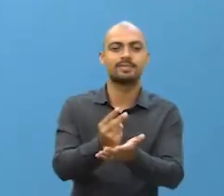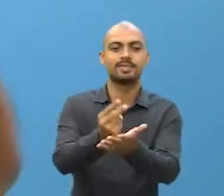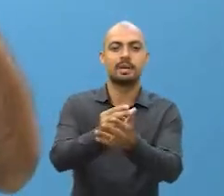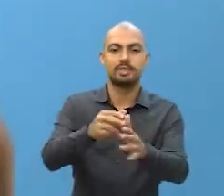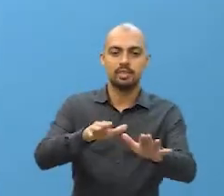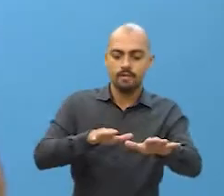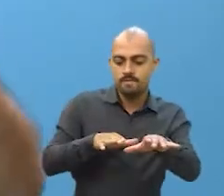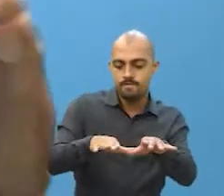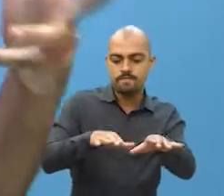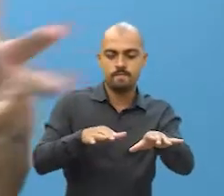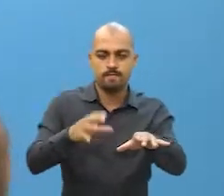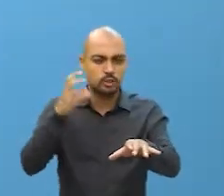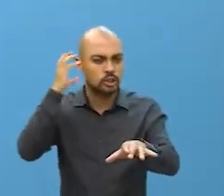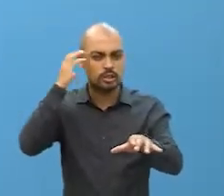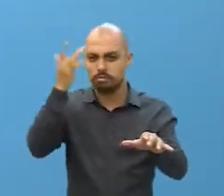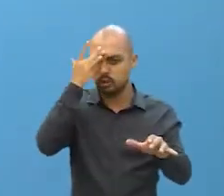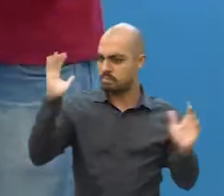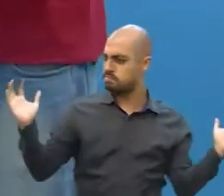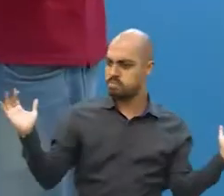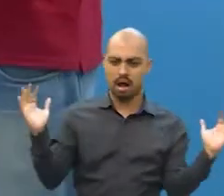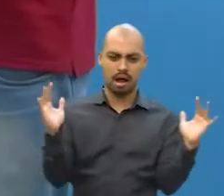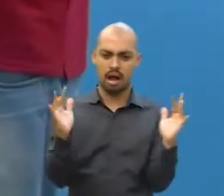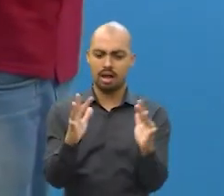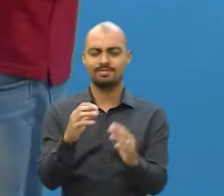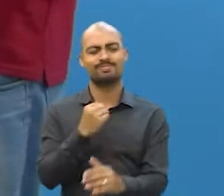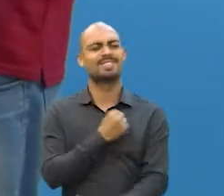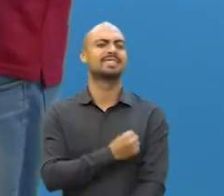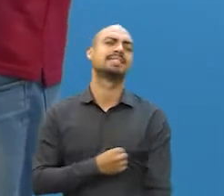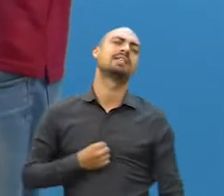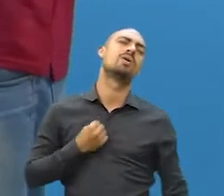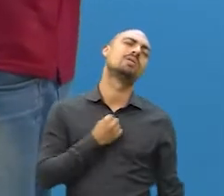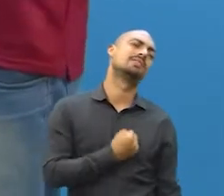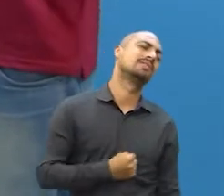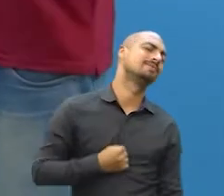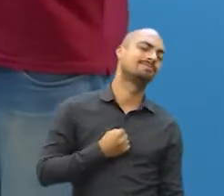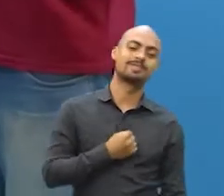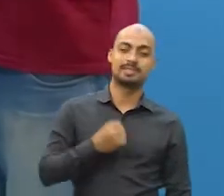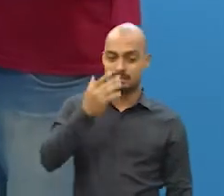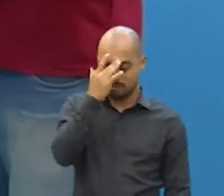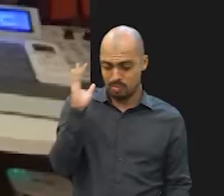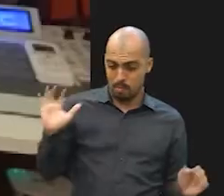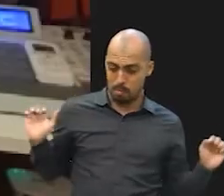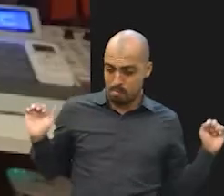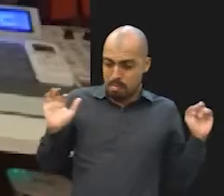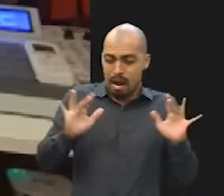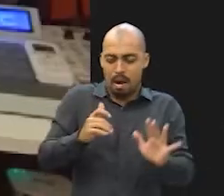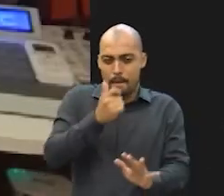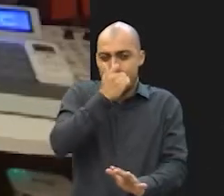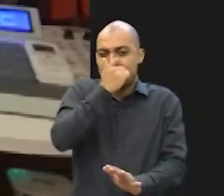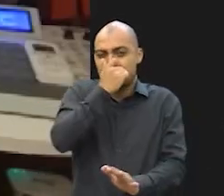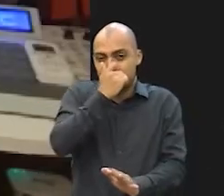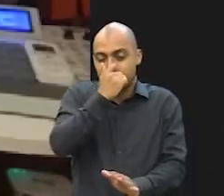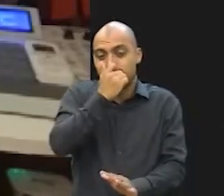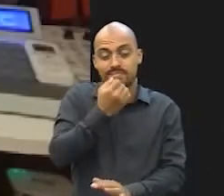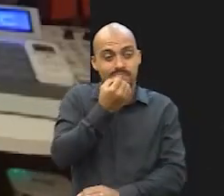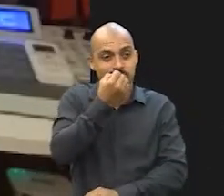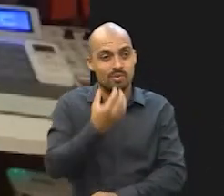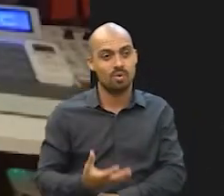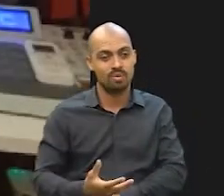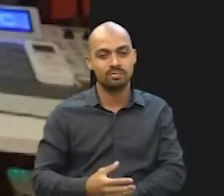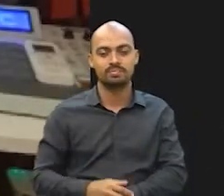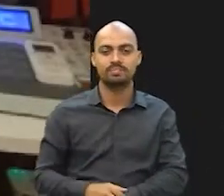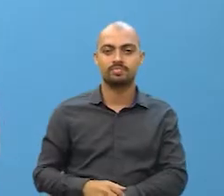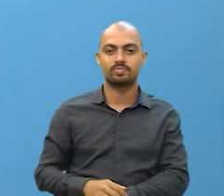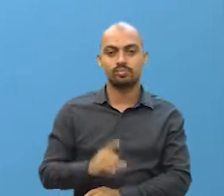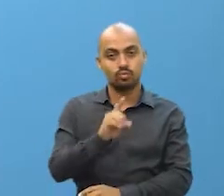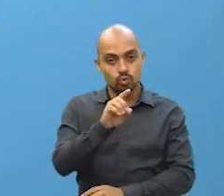os DJs, aquela pista lotada. Ai, que saudade de uma coisa como essa, uma aglomeração boa, né, uma aglomeração do bem.